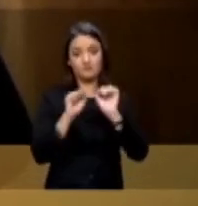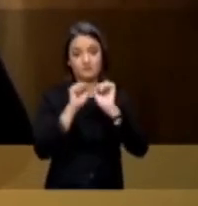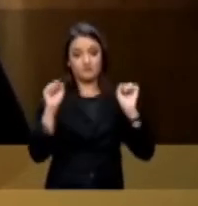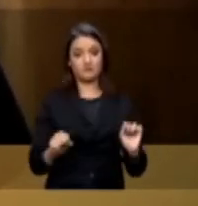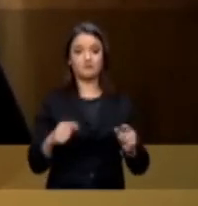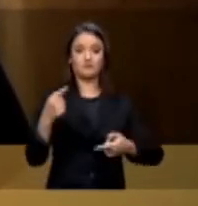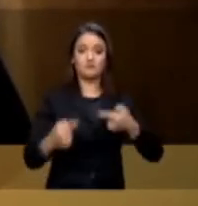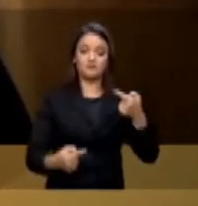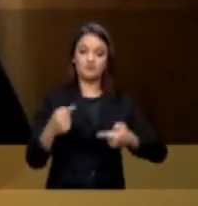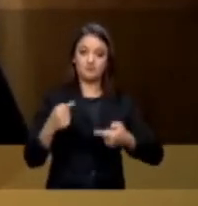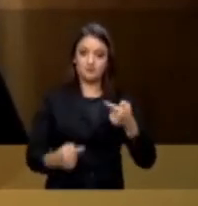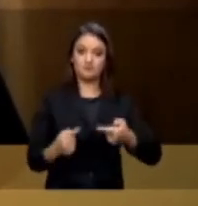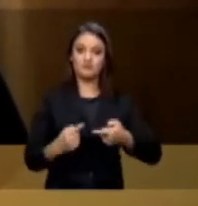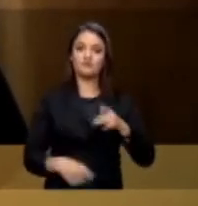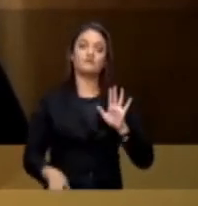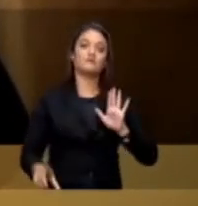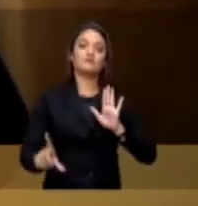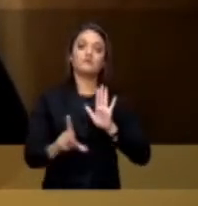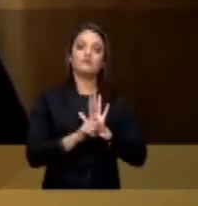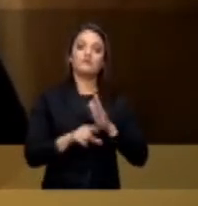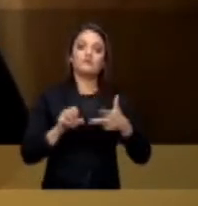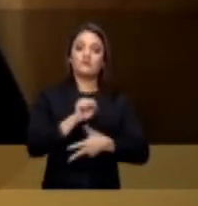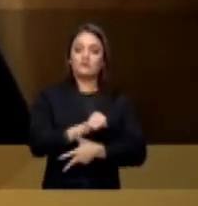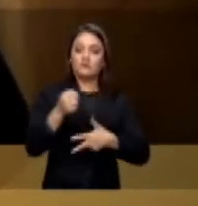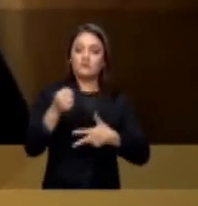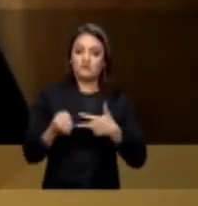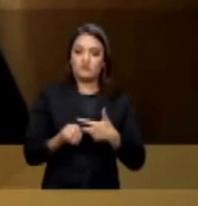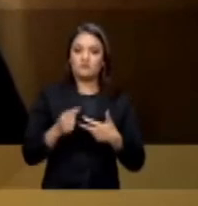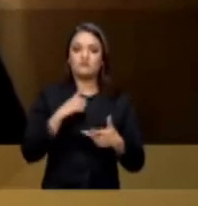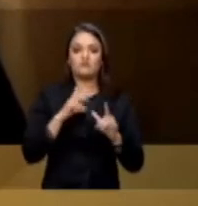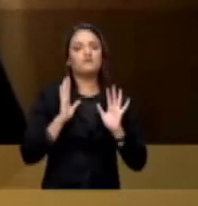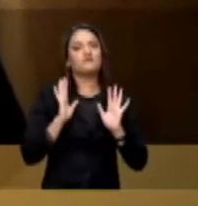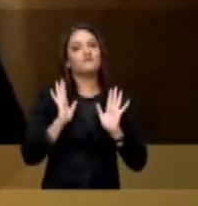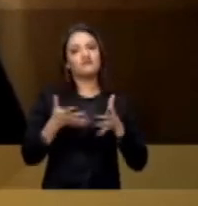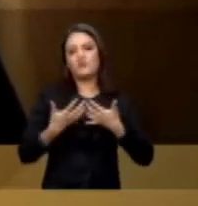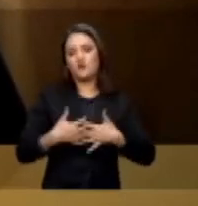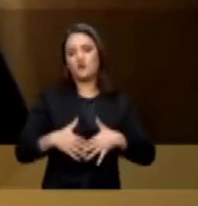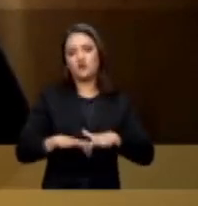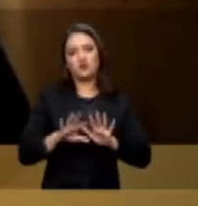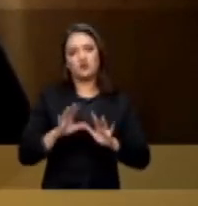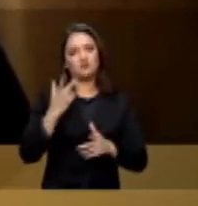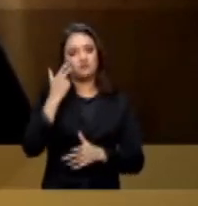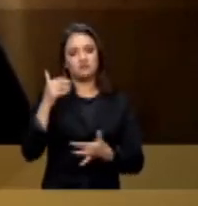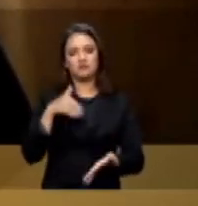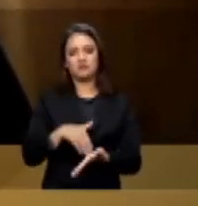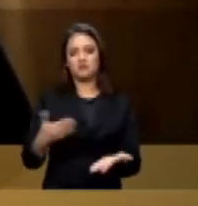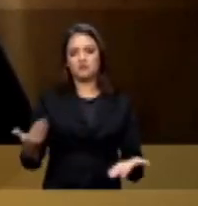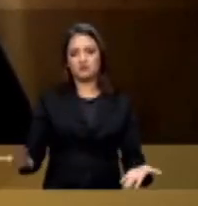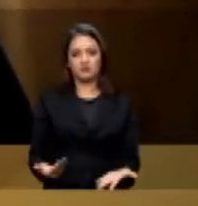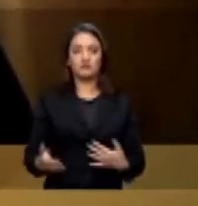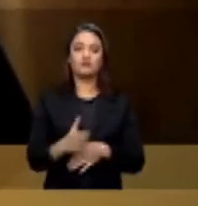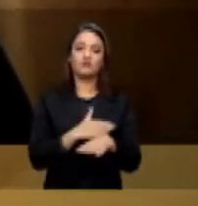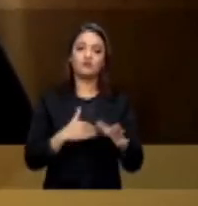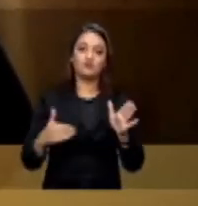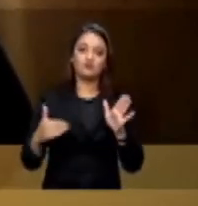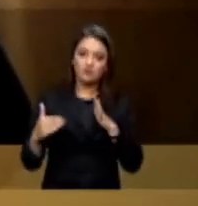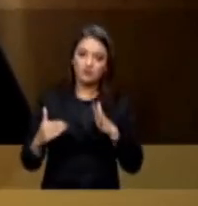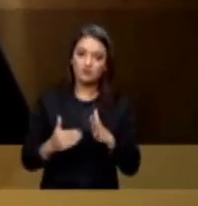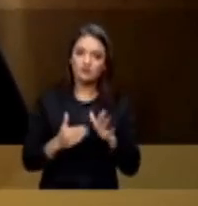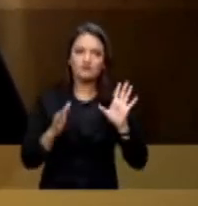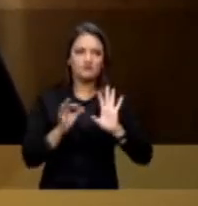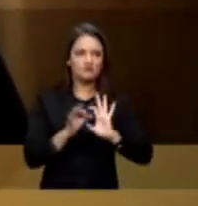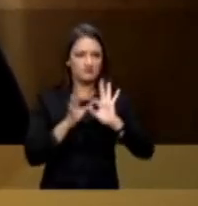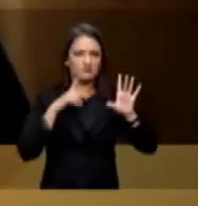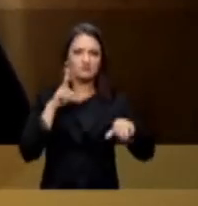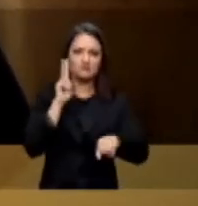político, legislativo, o jogo dos três poderes assentou e tem funcionado. Todos os argumentos de liberdade têm a nossa adesão, mas